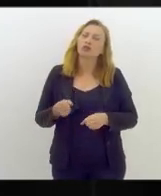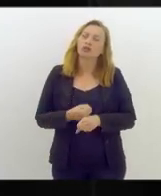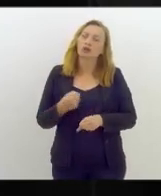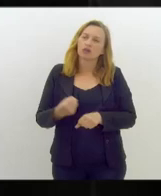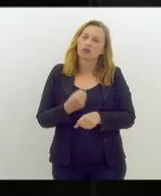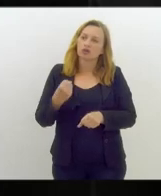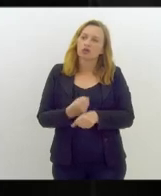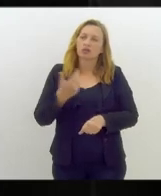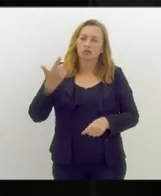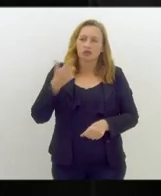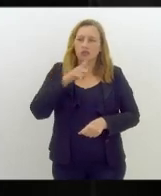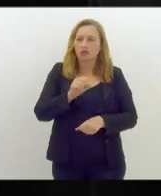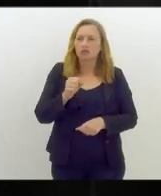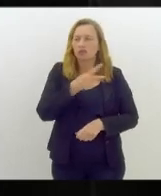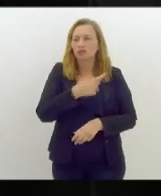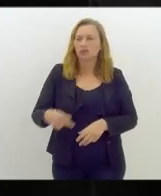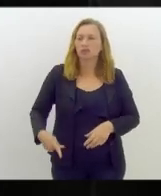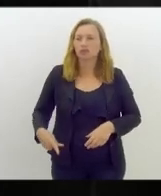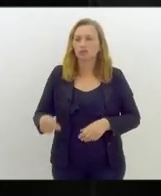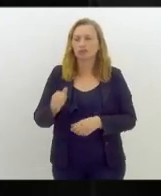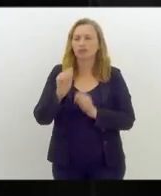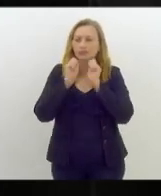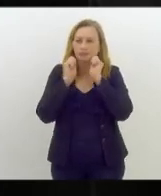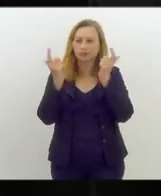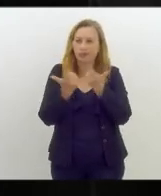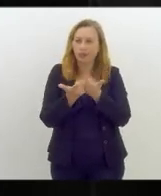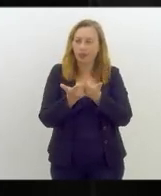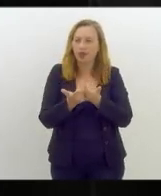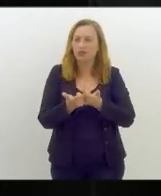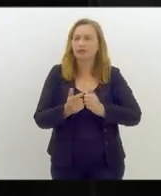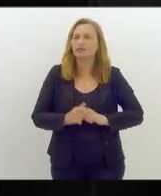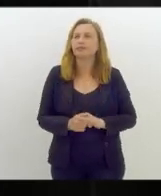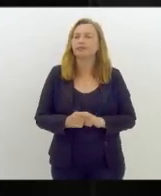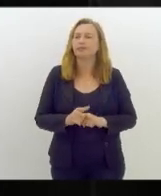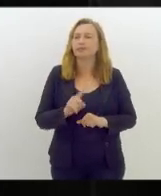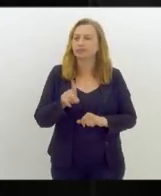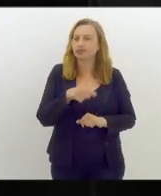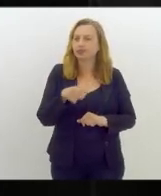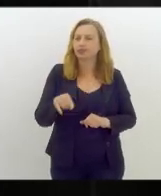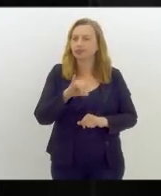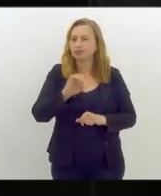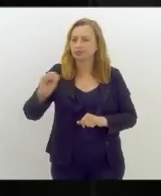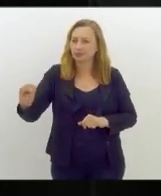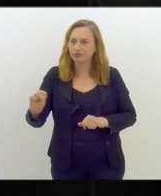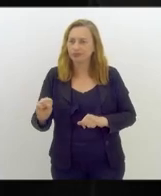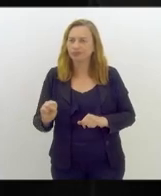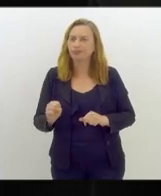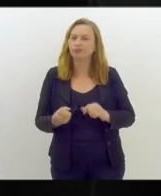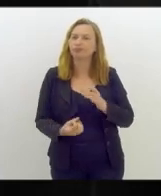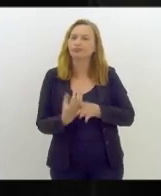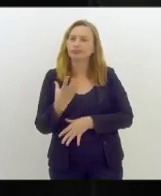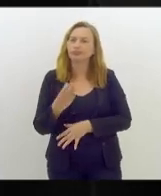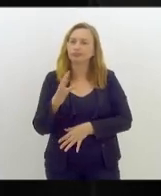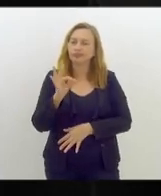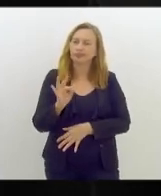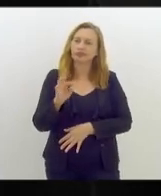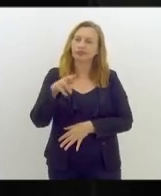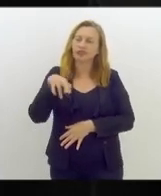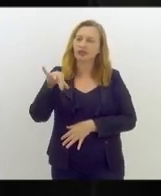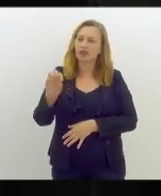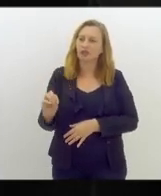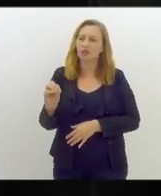nosso presidente da Alerj a isenção do ICMS para a instalação das termoelétricas no município de